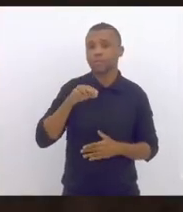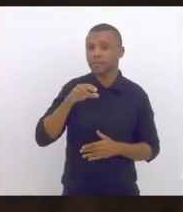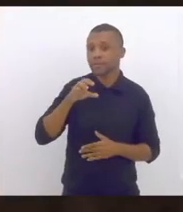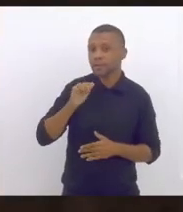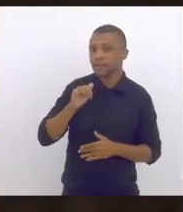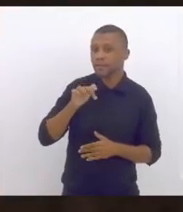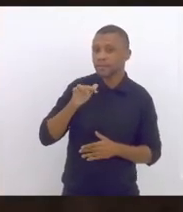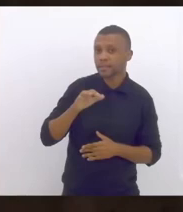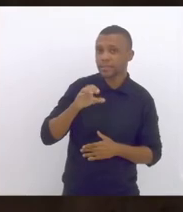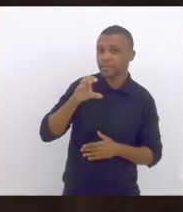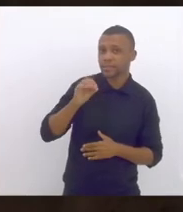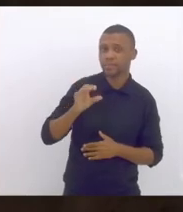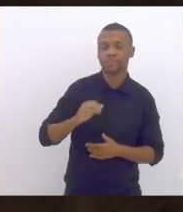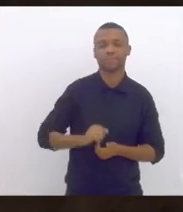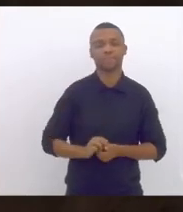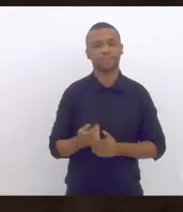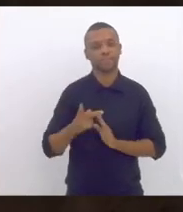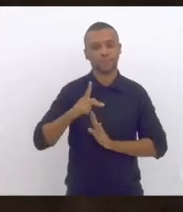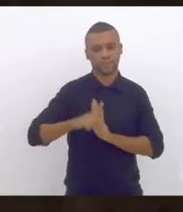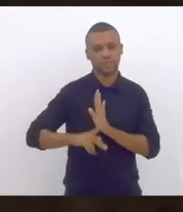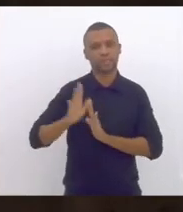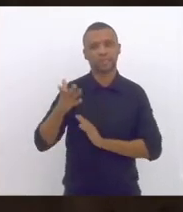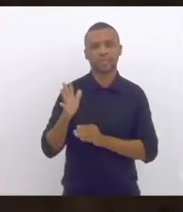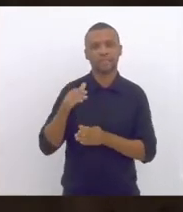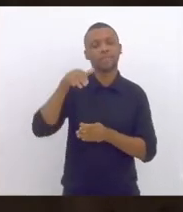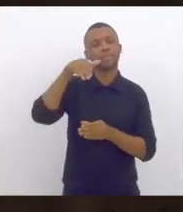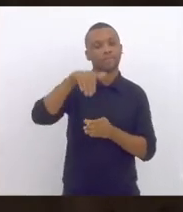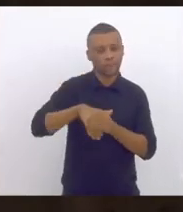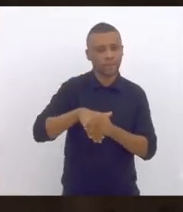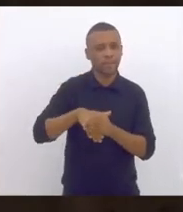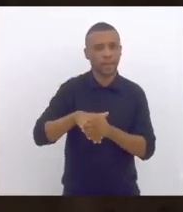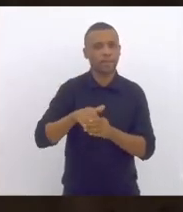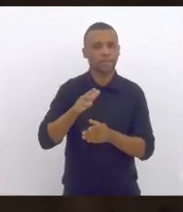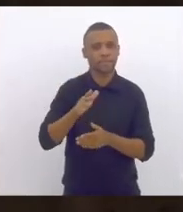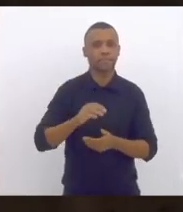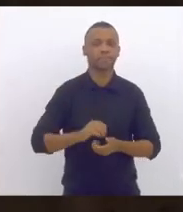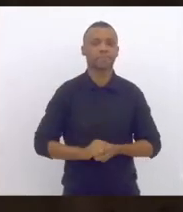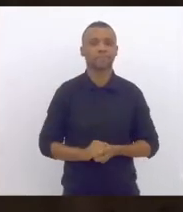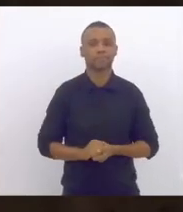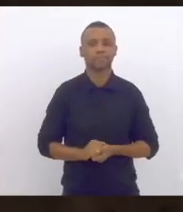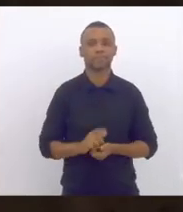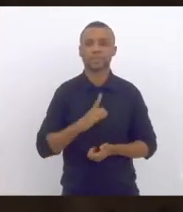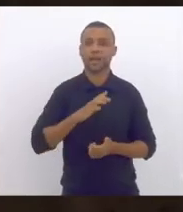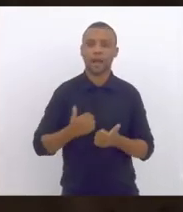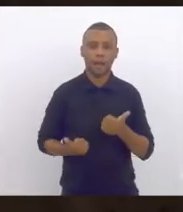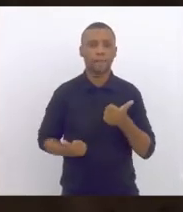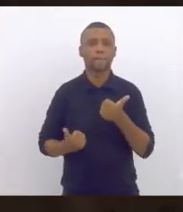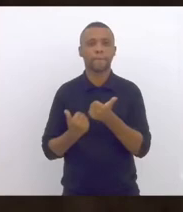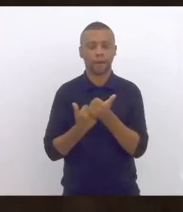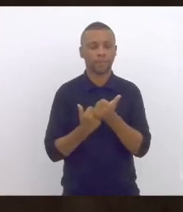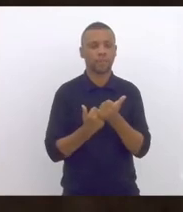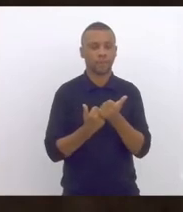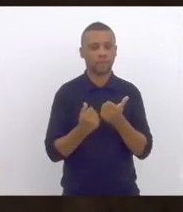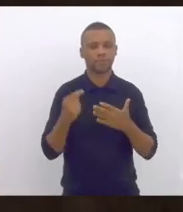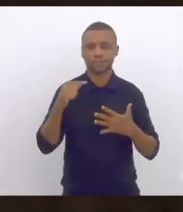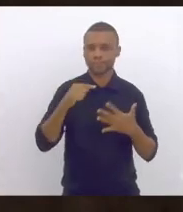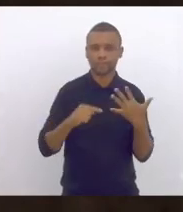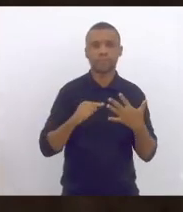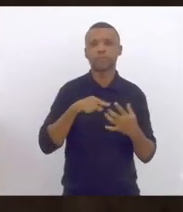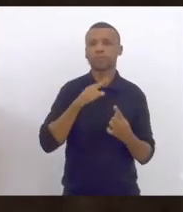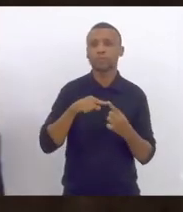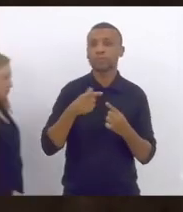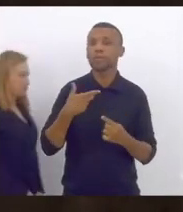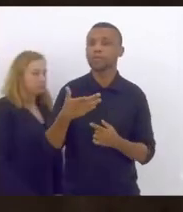Senhora presidente, o projeto já foi votado no mérito, todos os pareceres foram favoráveis. Para que